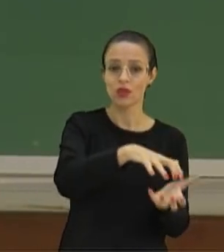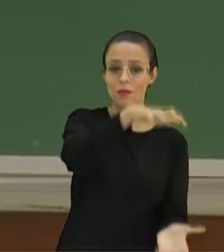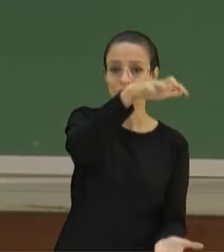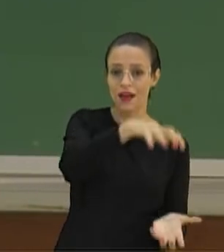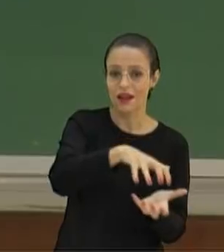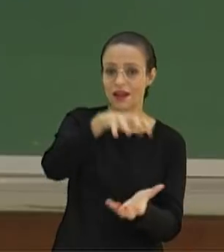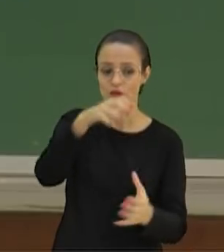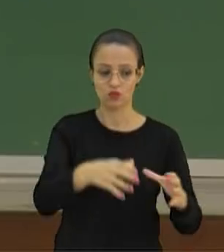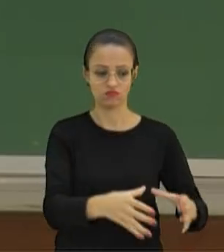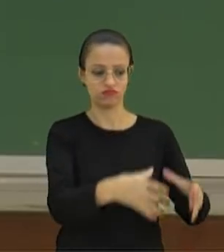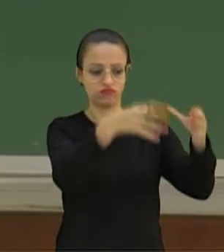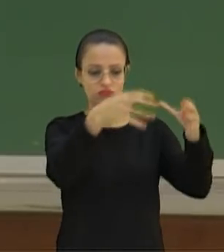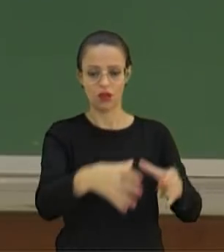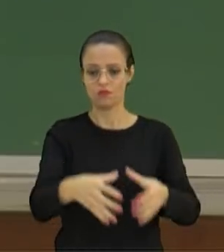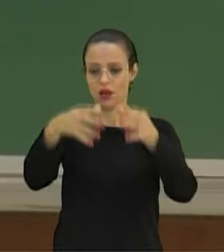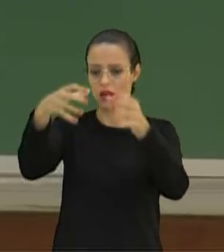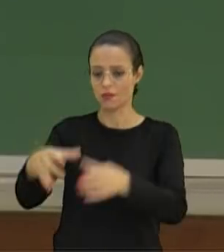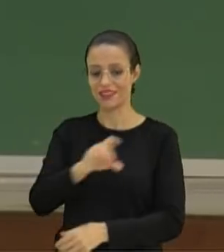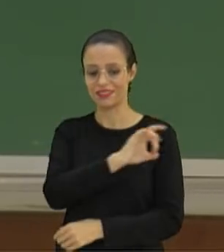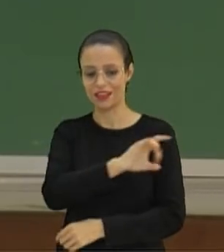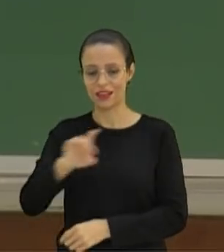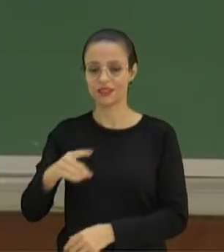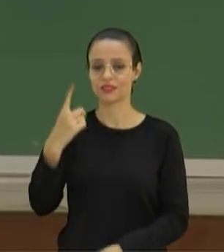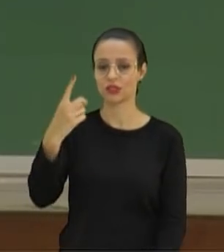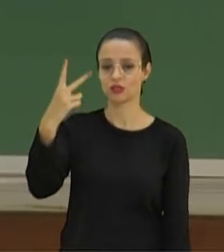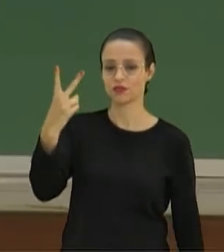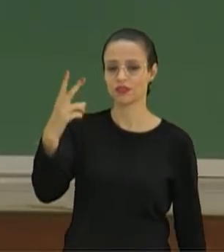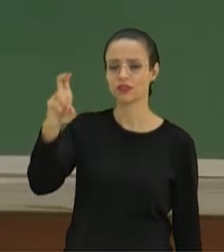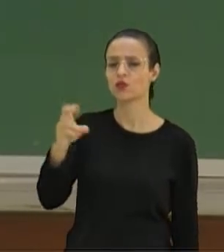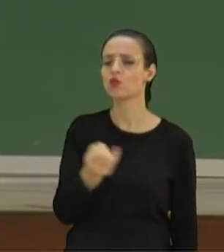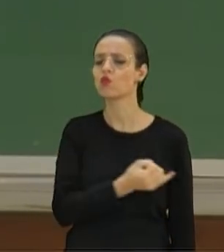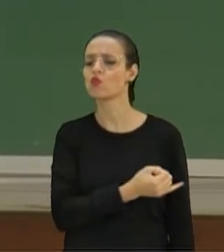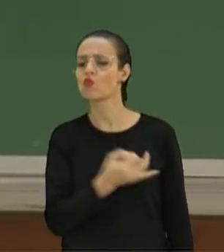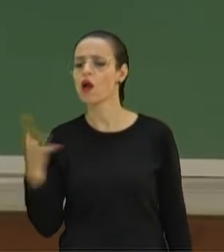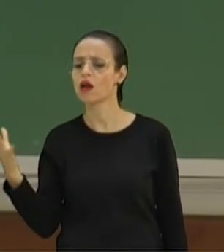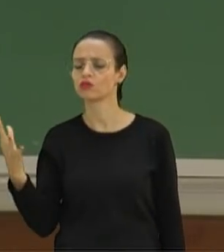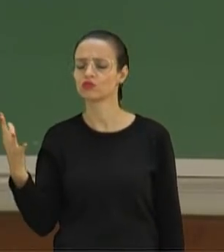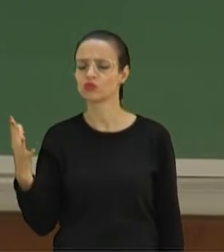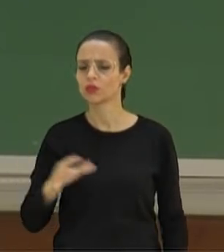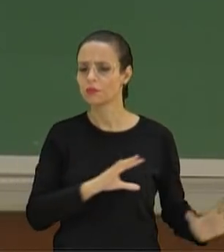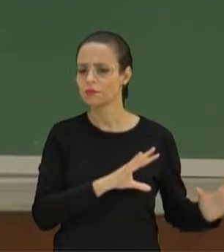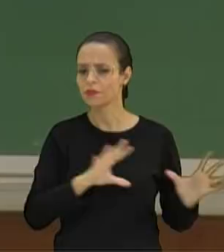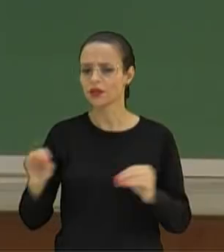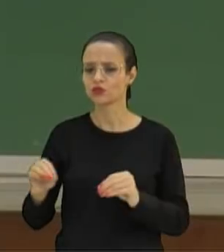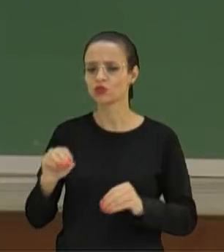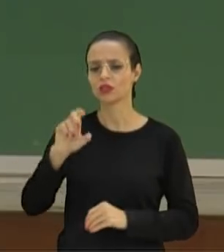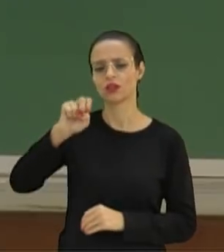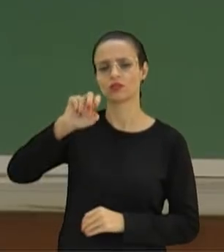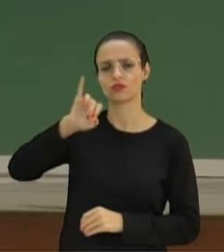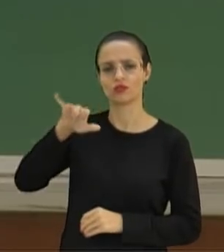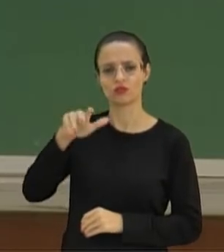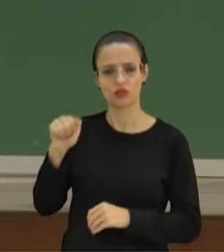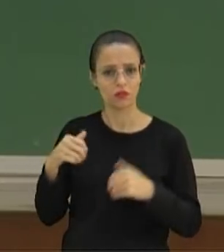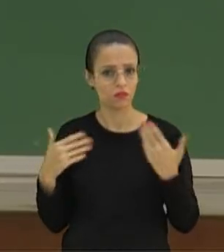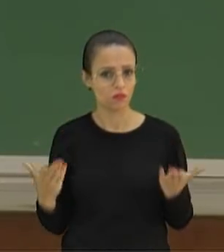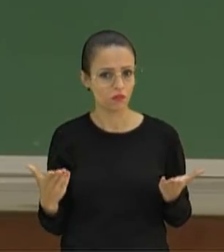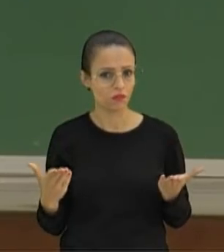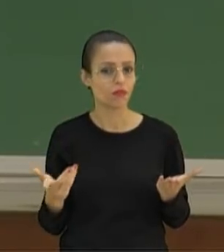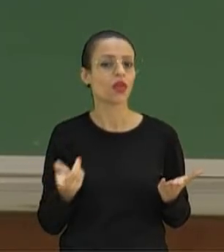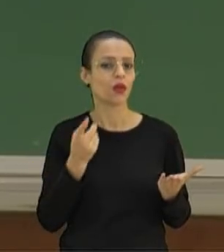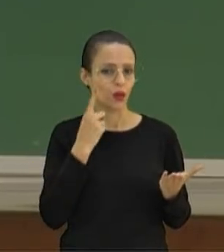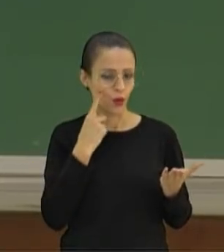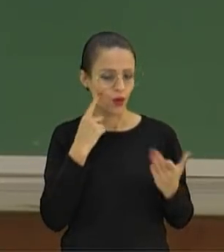de 125 quilos. Quantos barris eu vou usar para poder distribuir toda a minha soja?